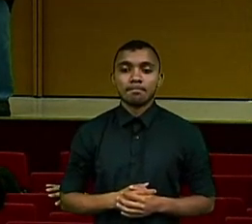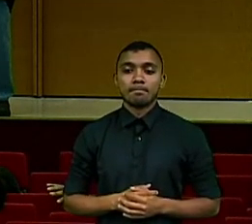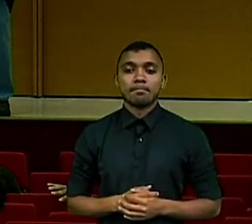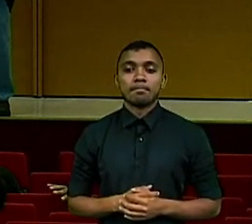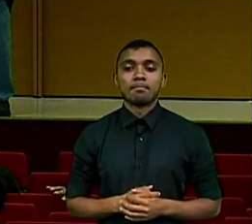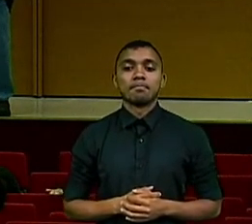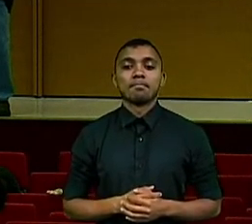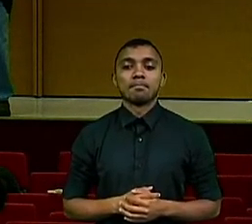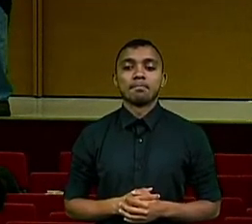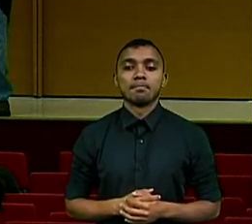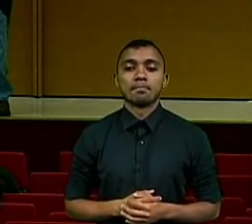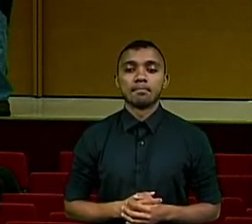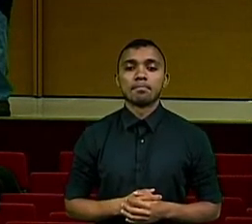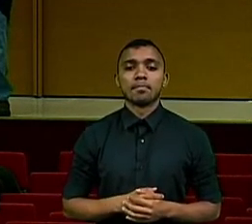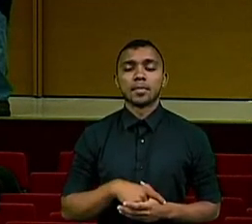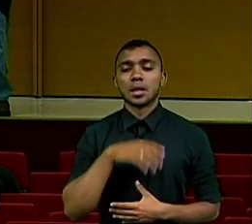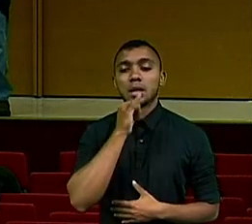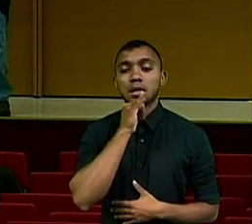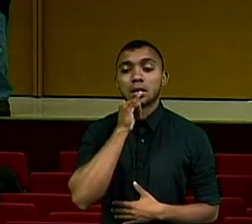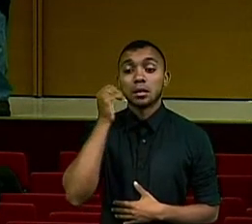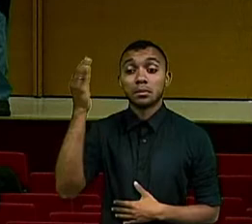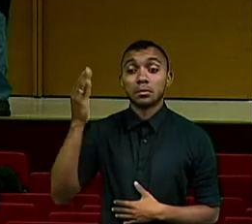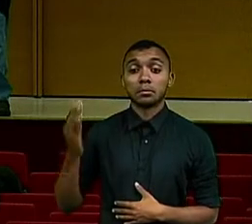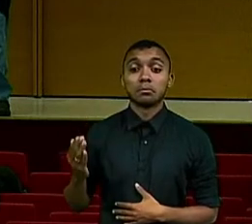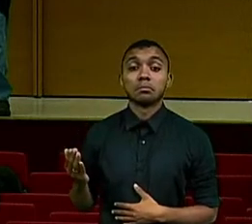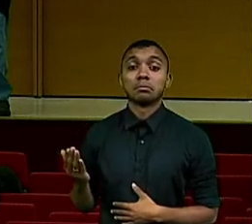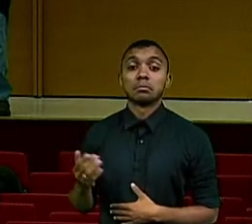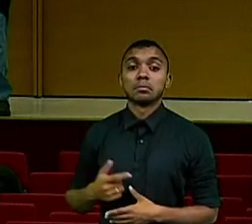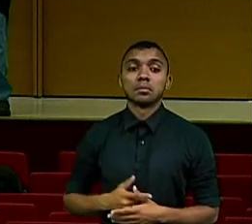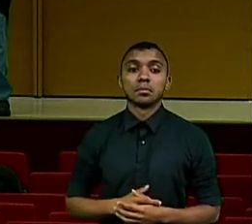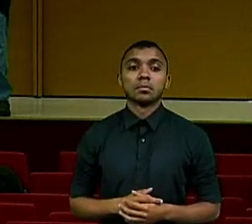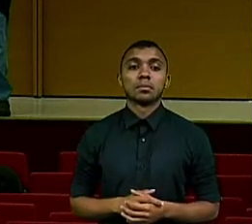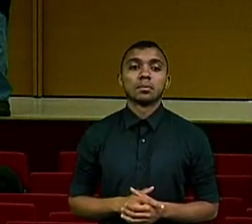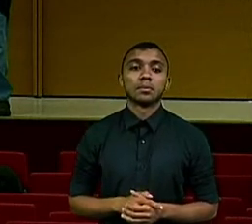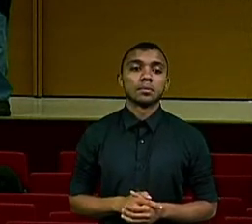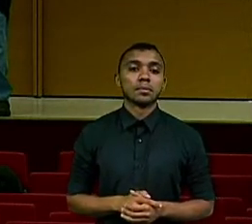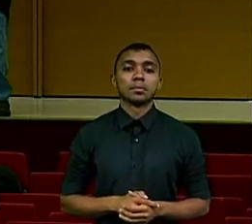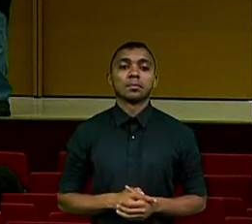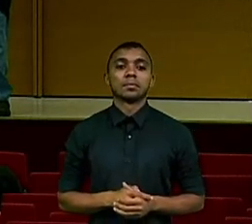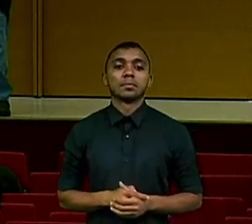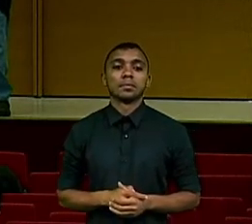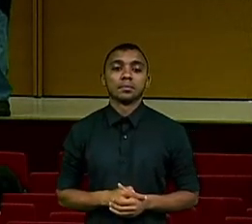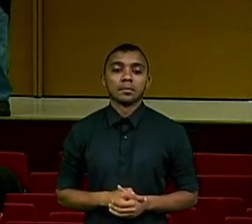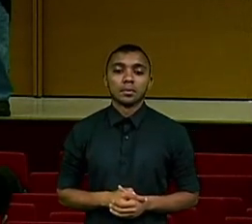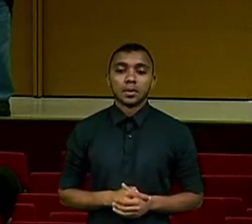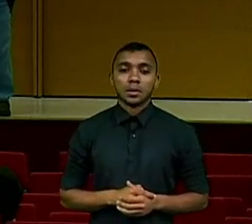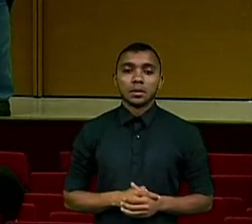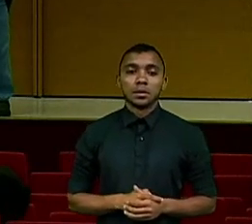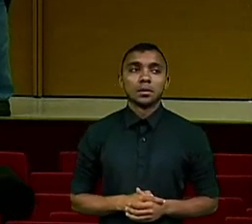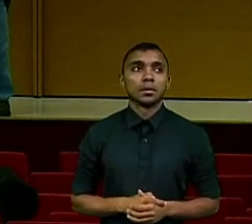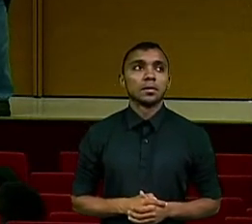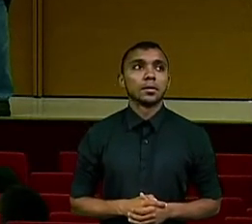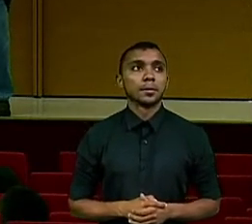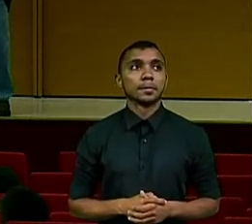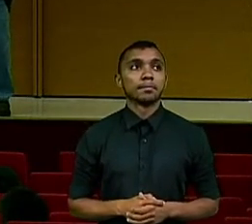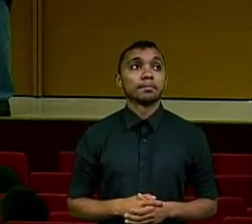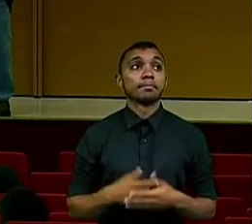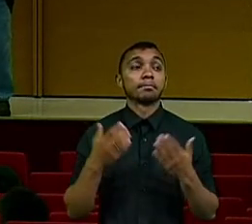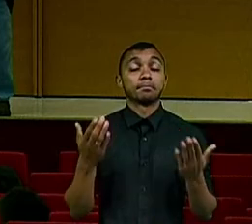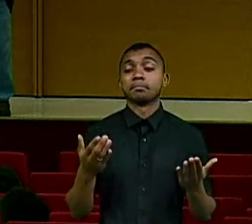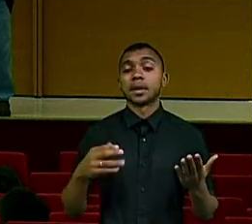um exemplo de cada um vamos lá no caso da condução térmica quando você